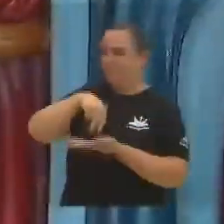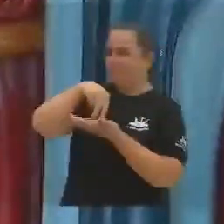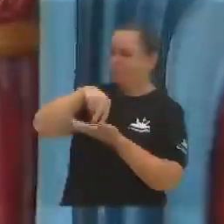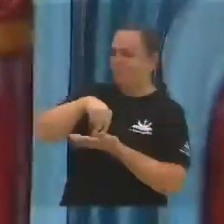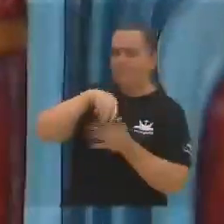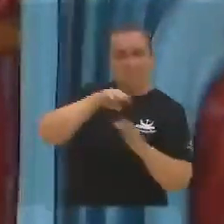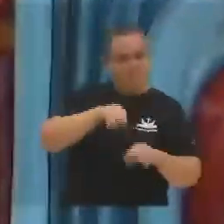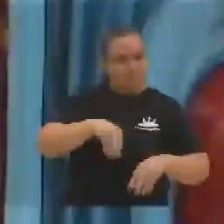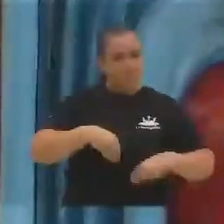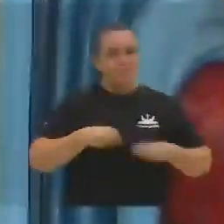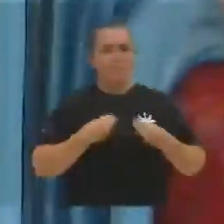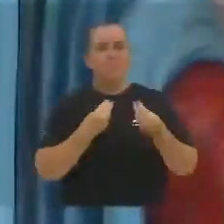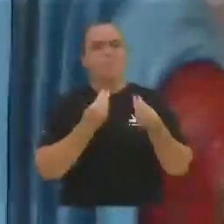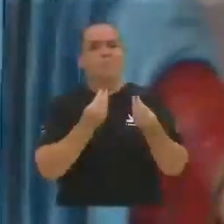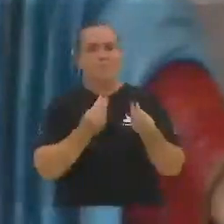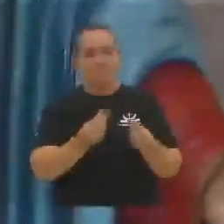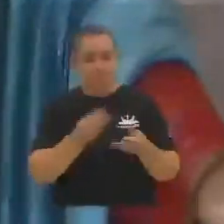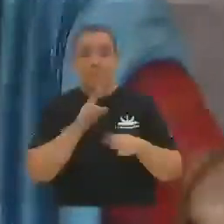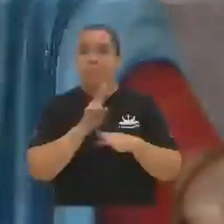firmastes,